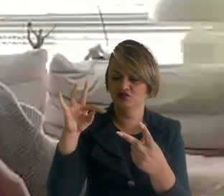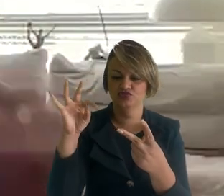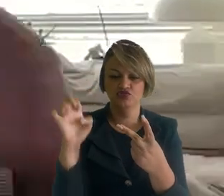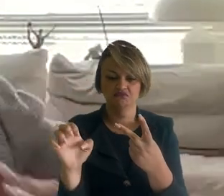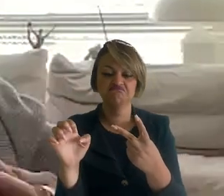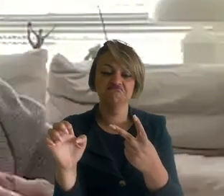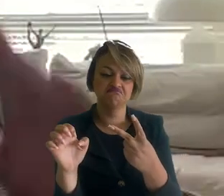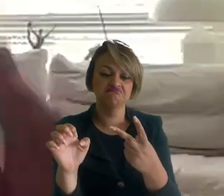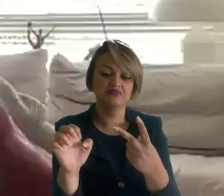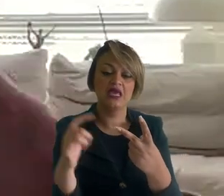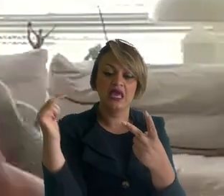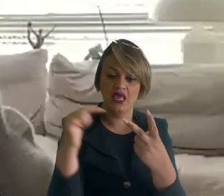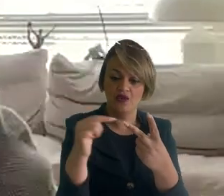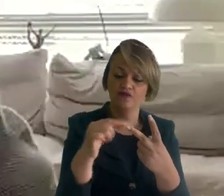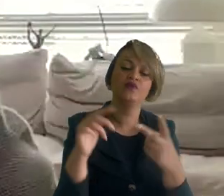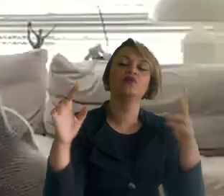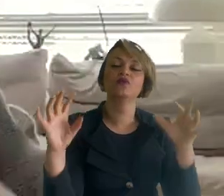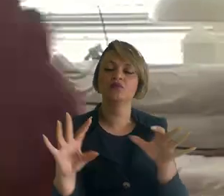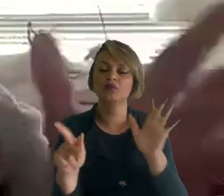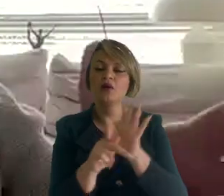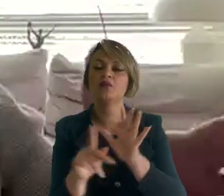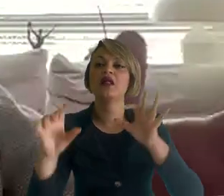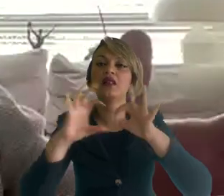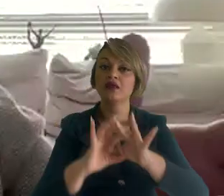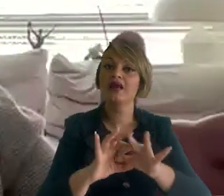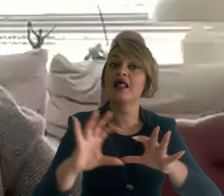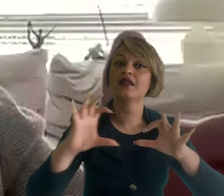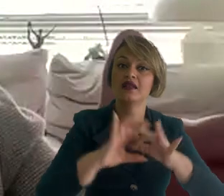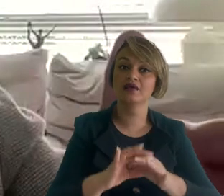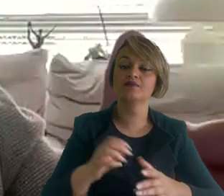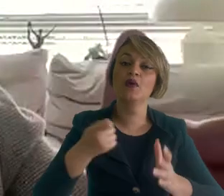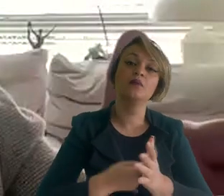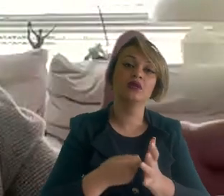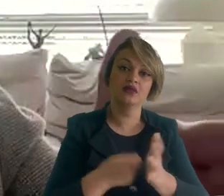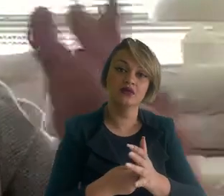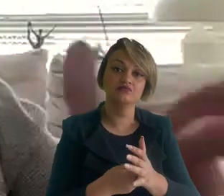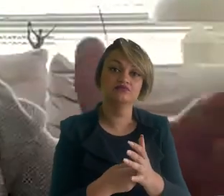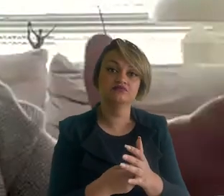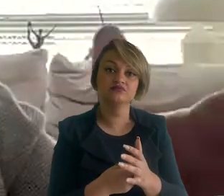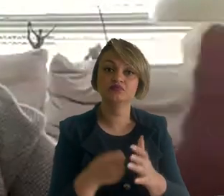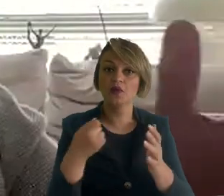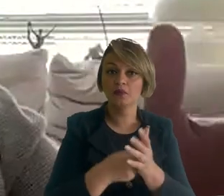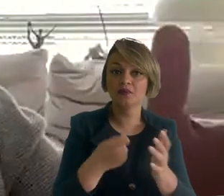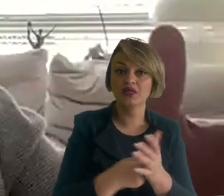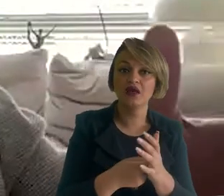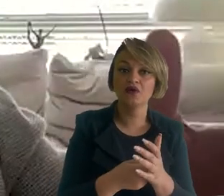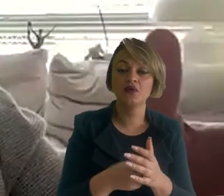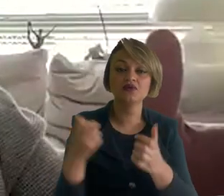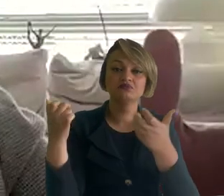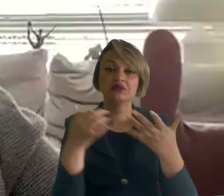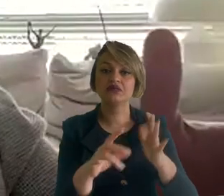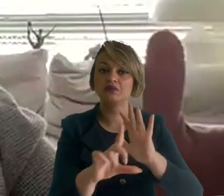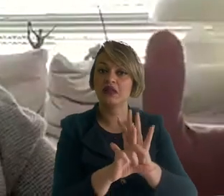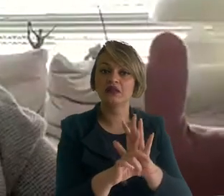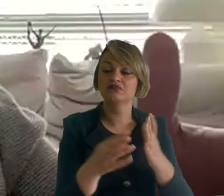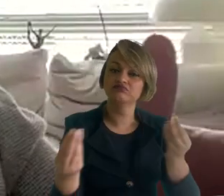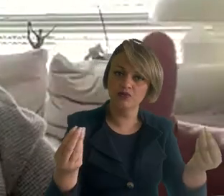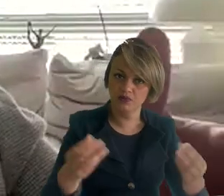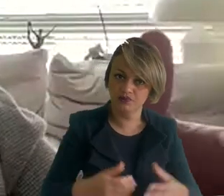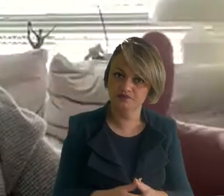eu me vinculo a lei a lei é que me obriga ou então eu não sei mais o que o que dizer do princípio da legalidade